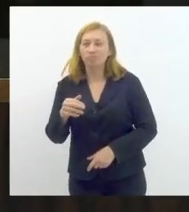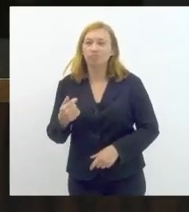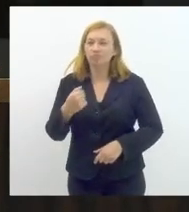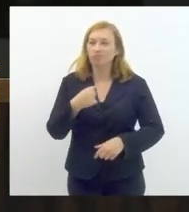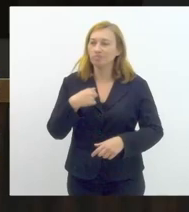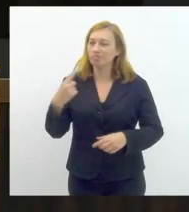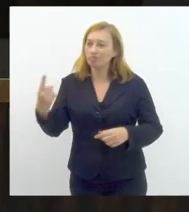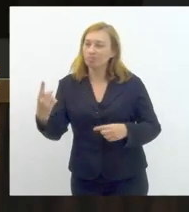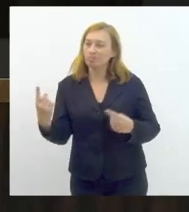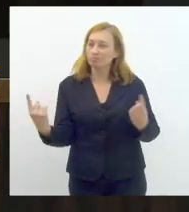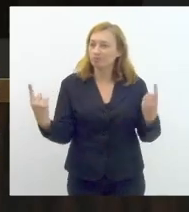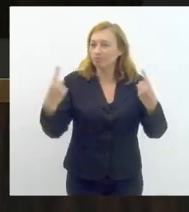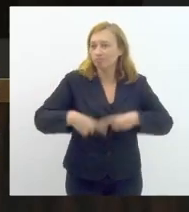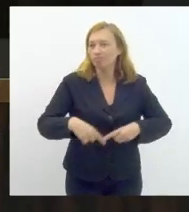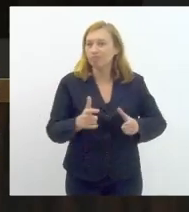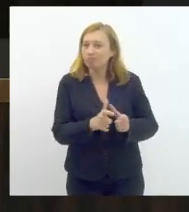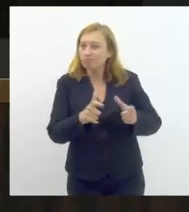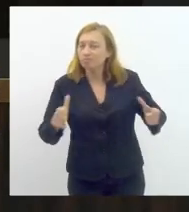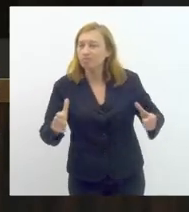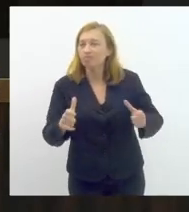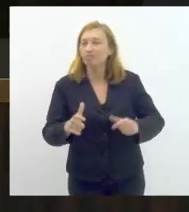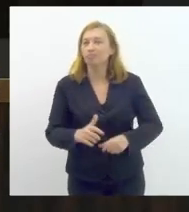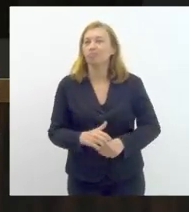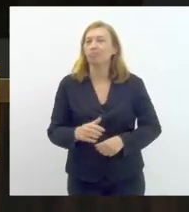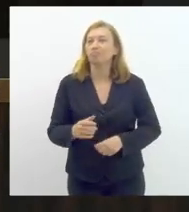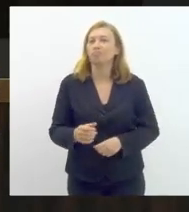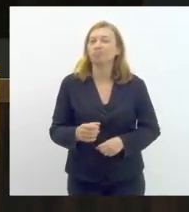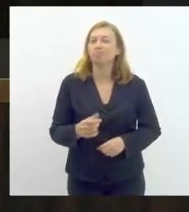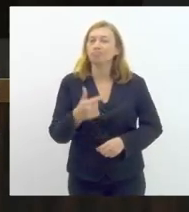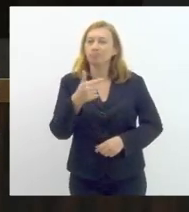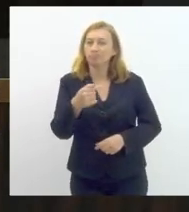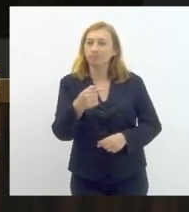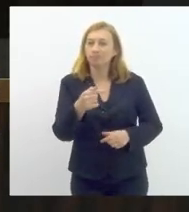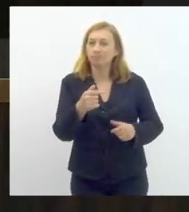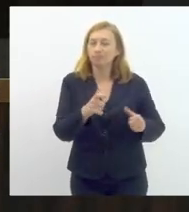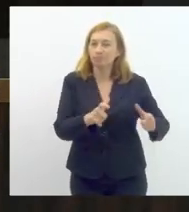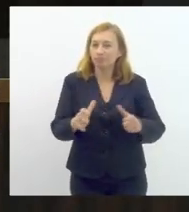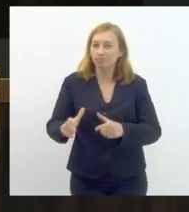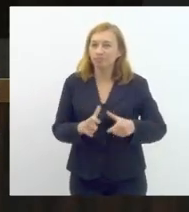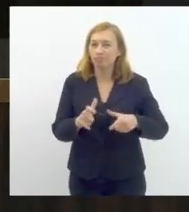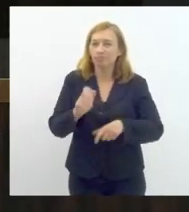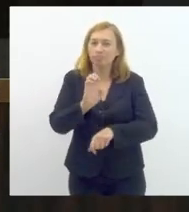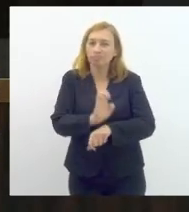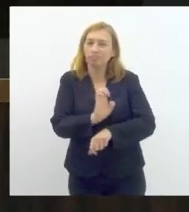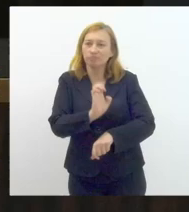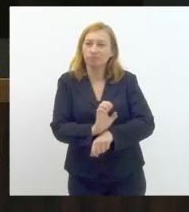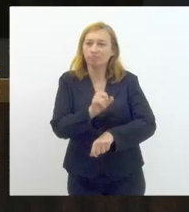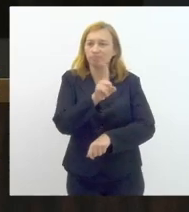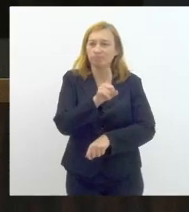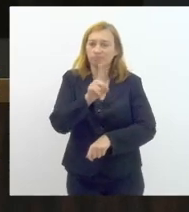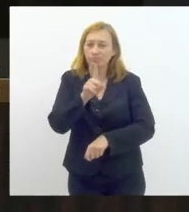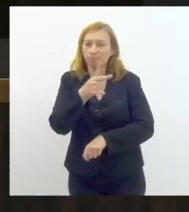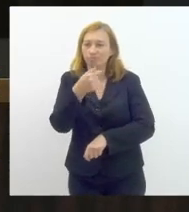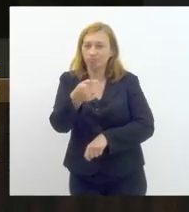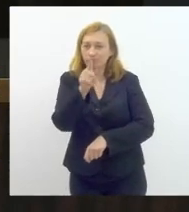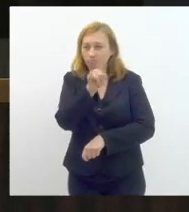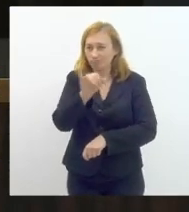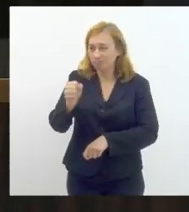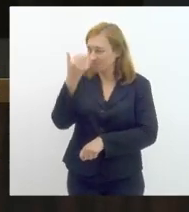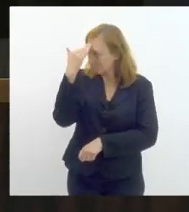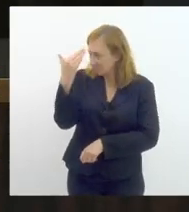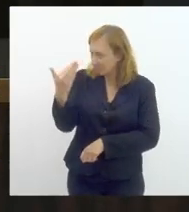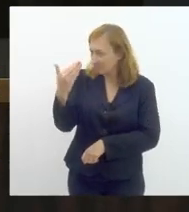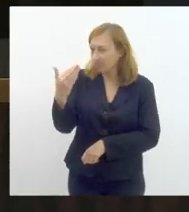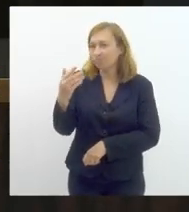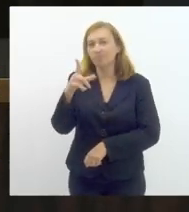um desafio insano de correr as 7 regiões do estado em 7 dias. Léo sempre garantindo